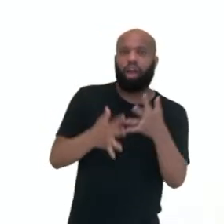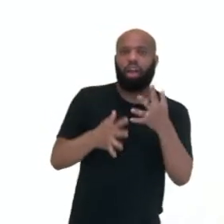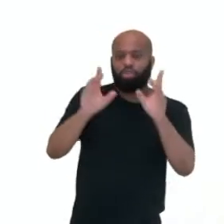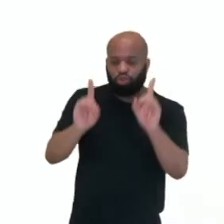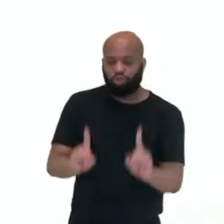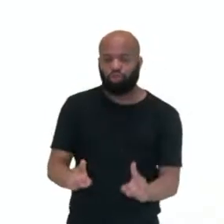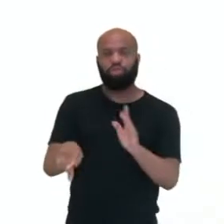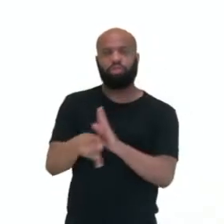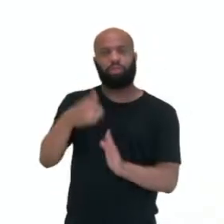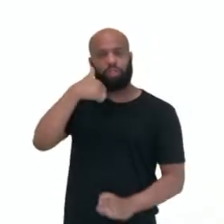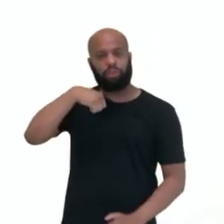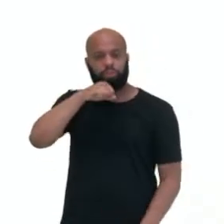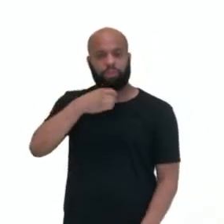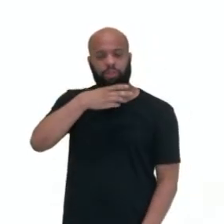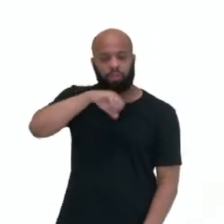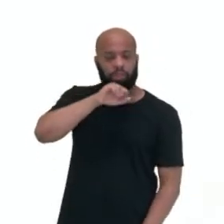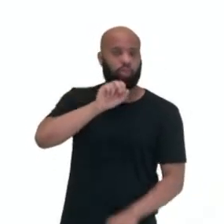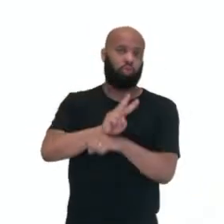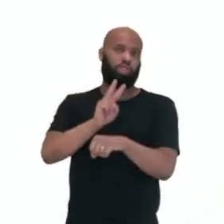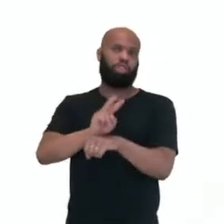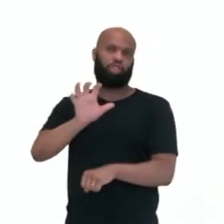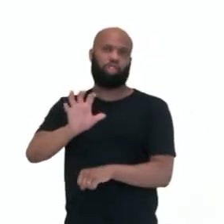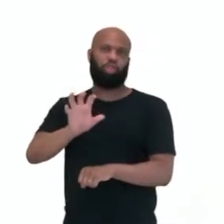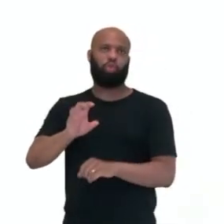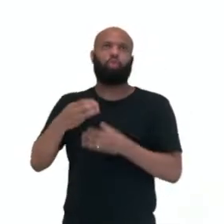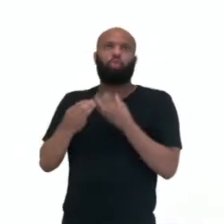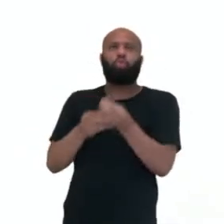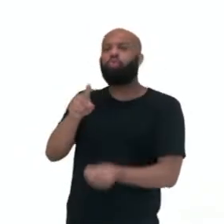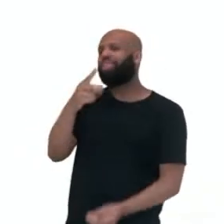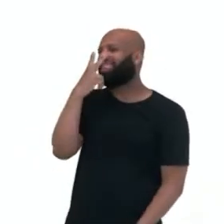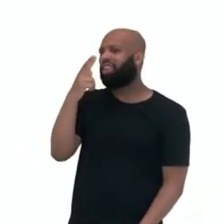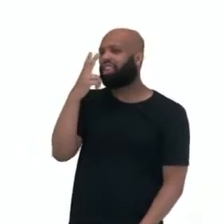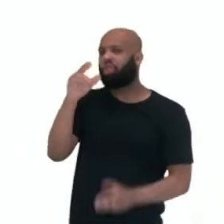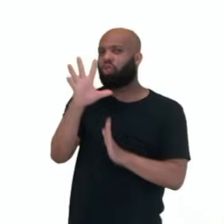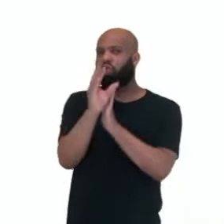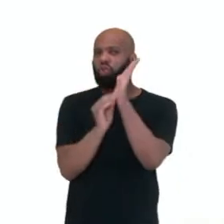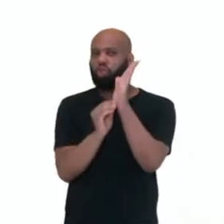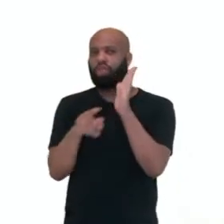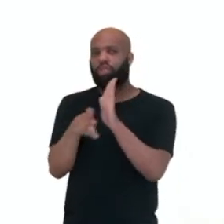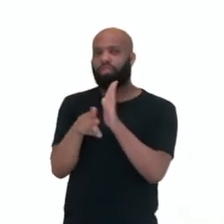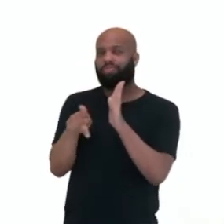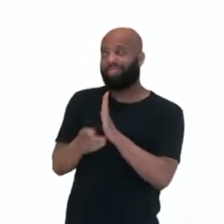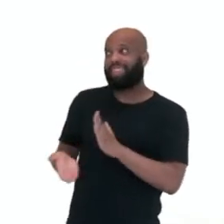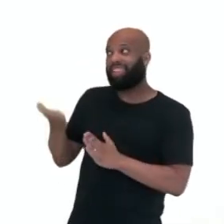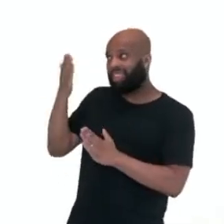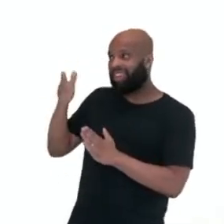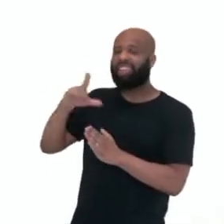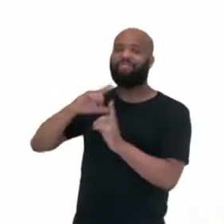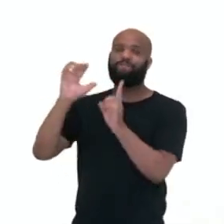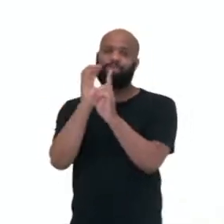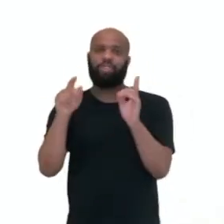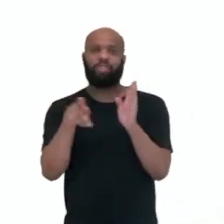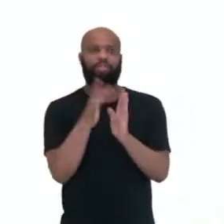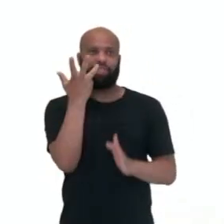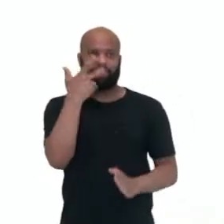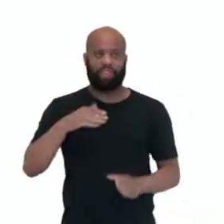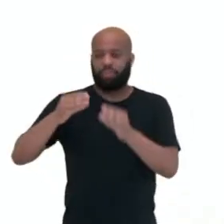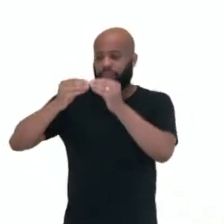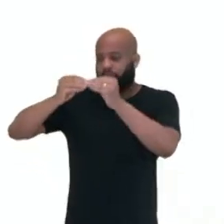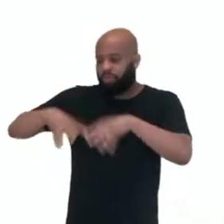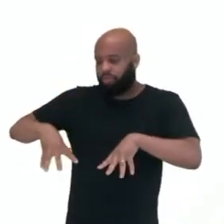mãe profissional de comunicação, como você acha que os conteúdos da mídia impactam na infância e que tipo de prejuízos eles